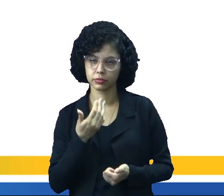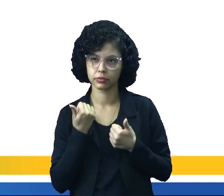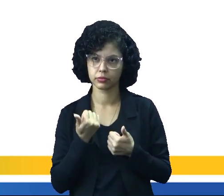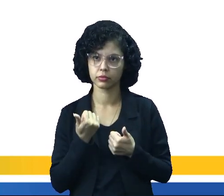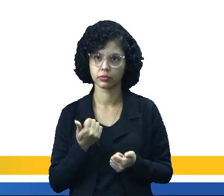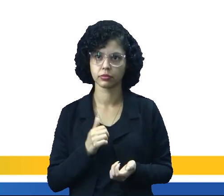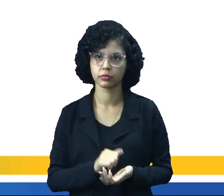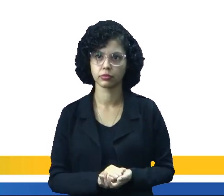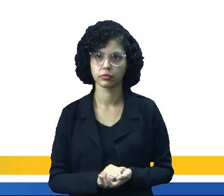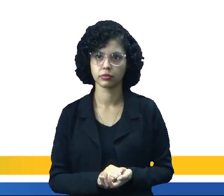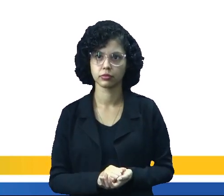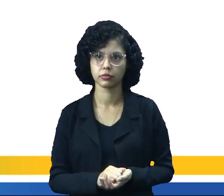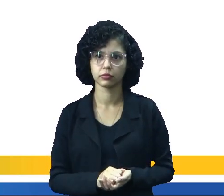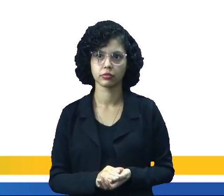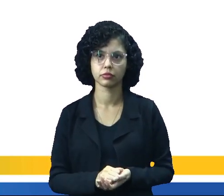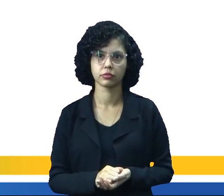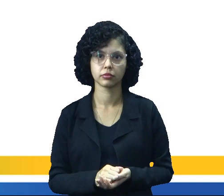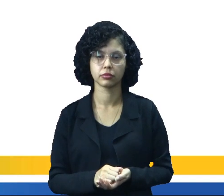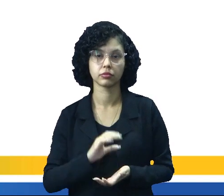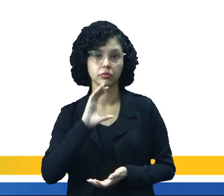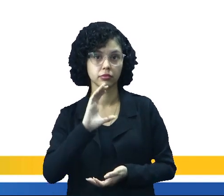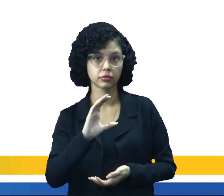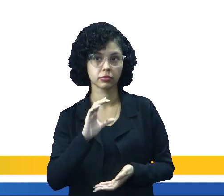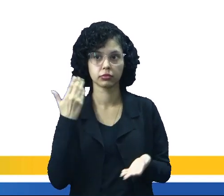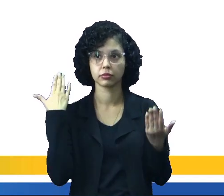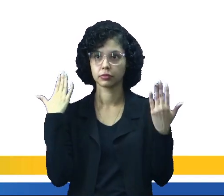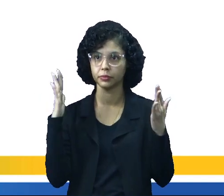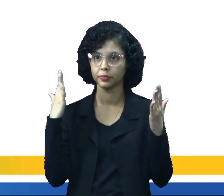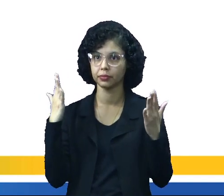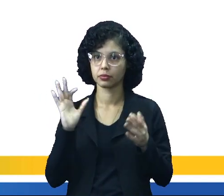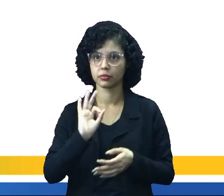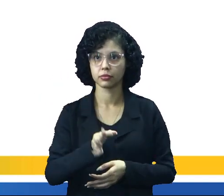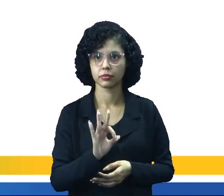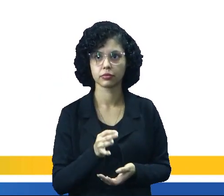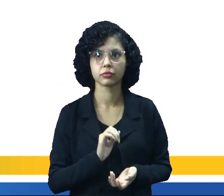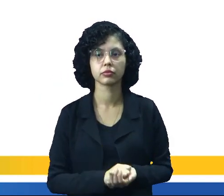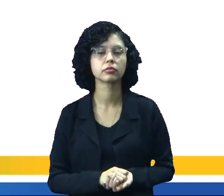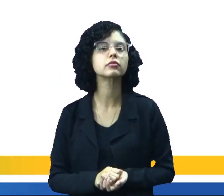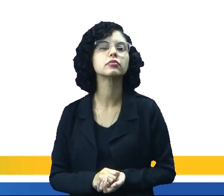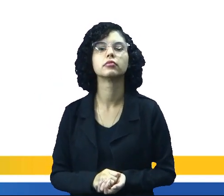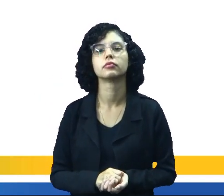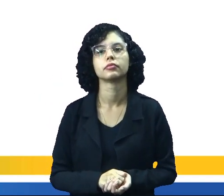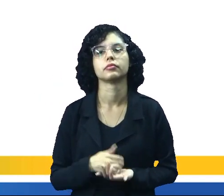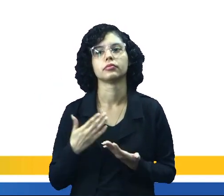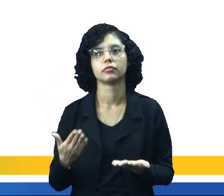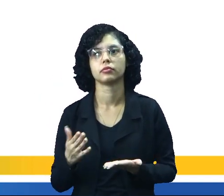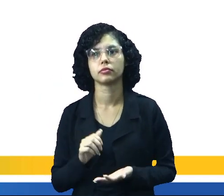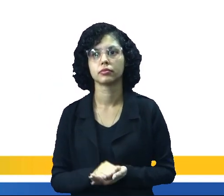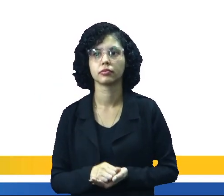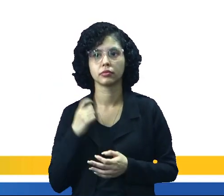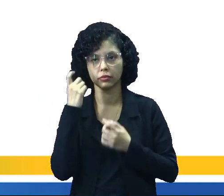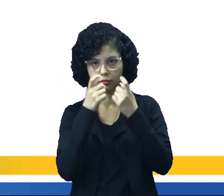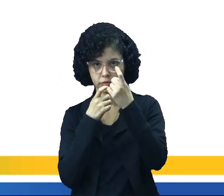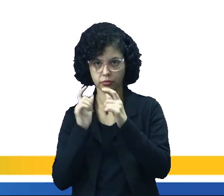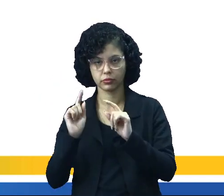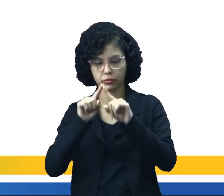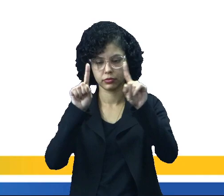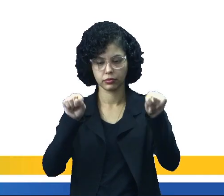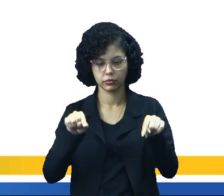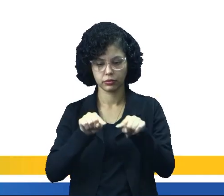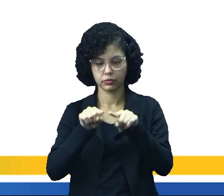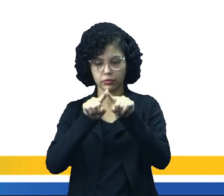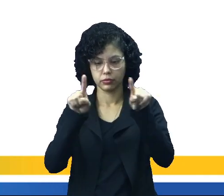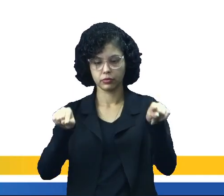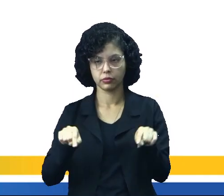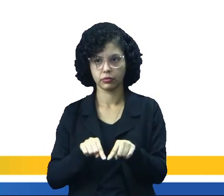bem. Então, parabéns para quem marcou a letra C de certa ou correta, né? Abstracionismo expressivo